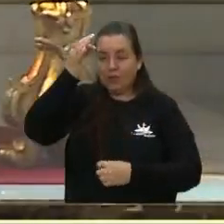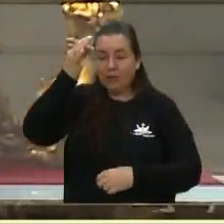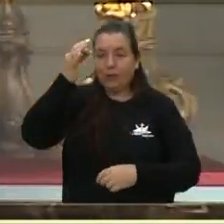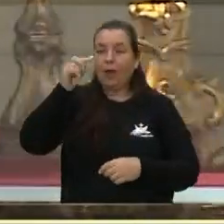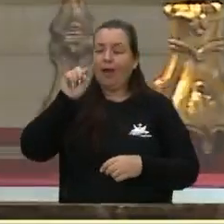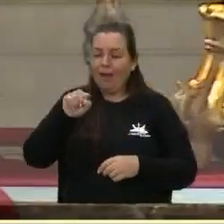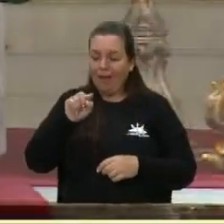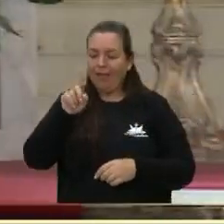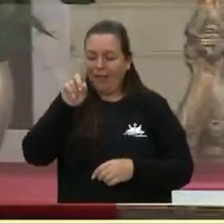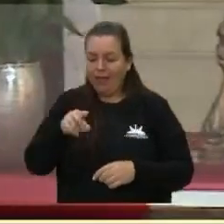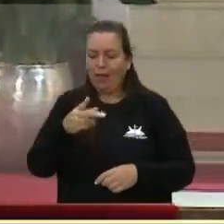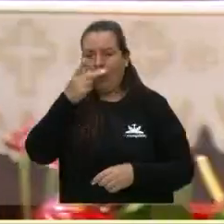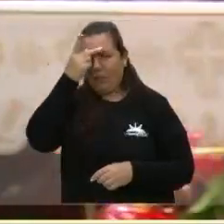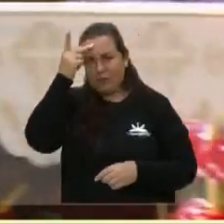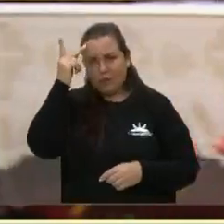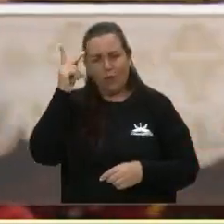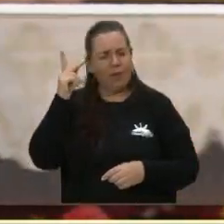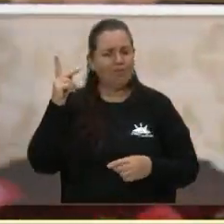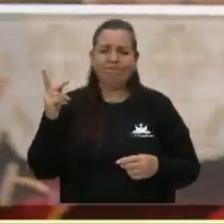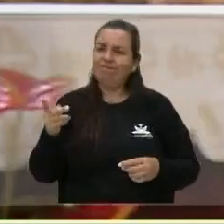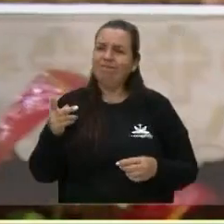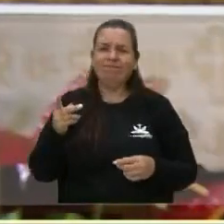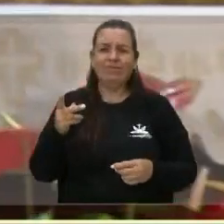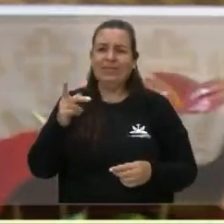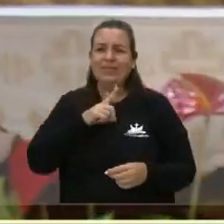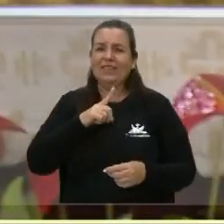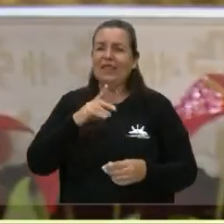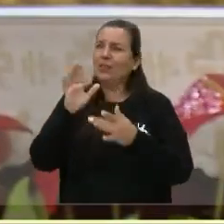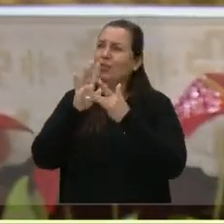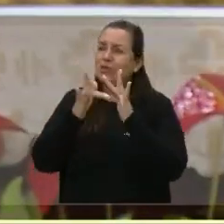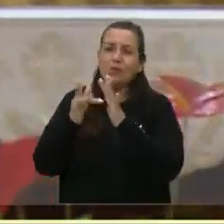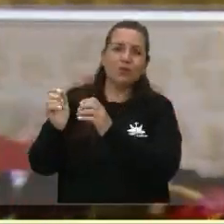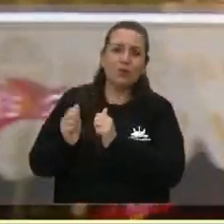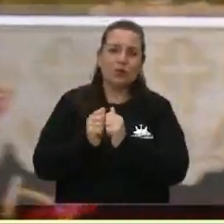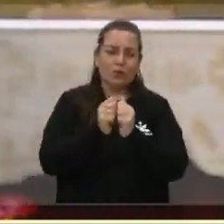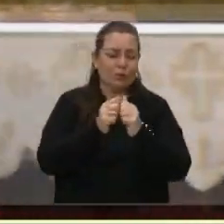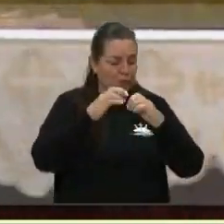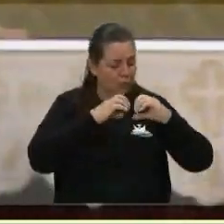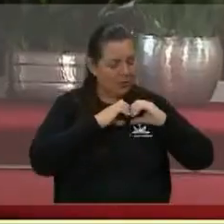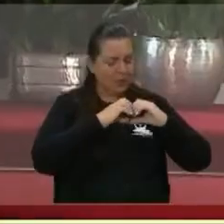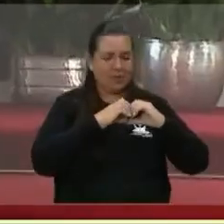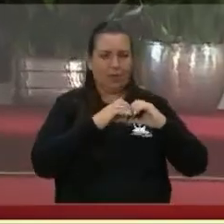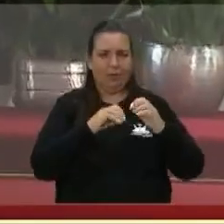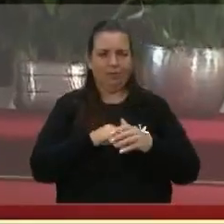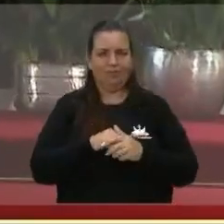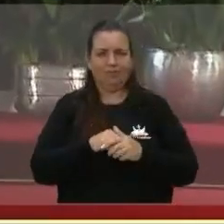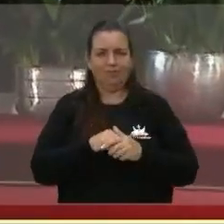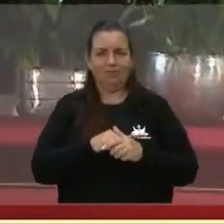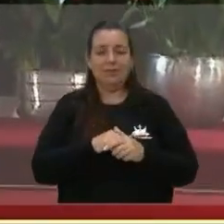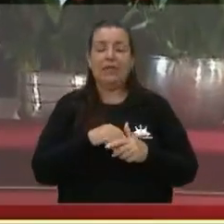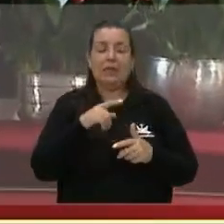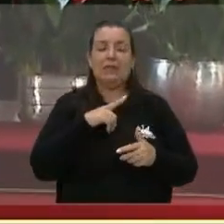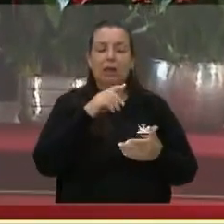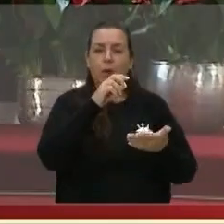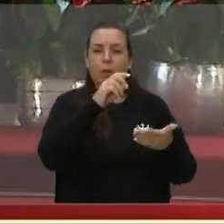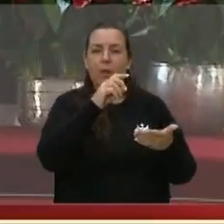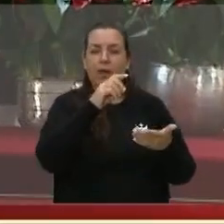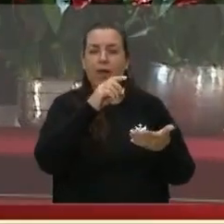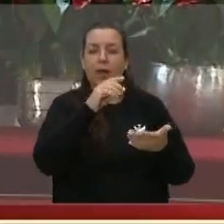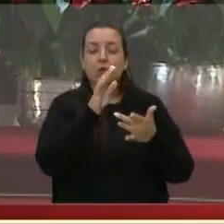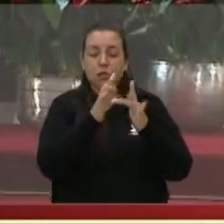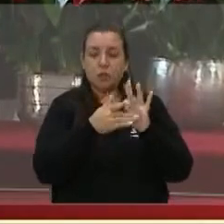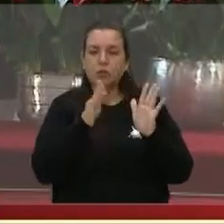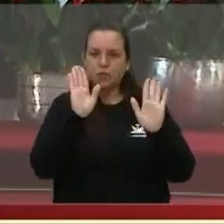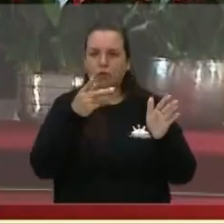assim? Me ocorreu para explicar. Se alguém te pedir um manto, dê também a